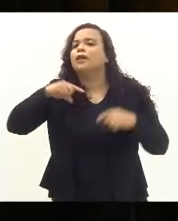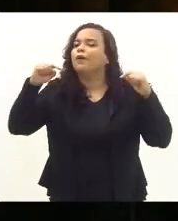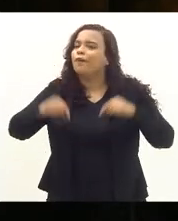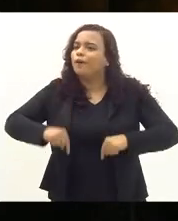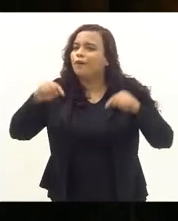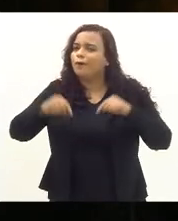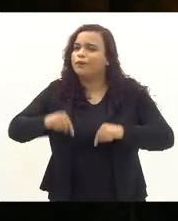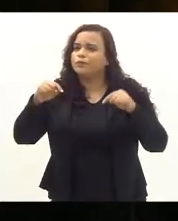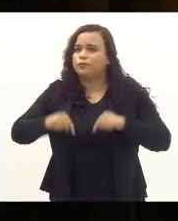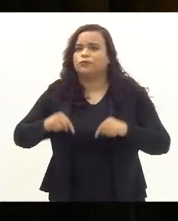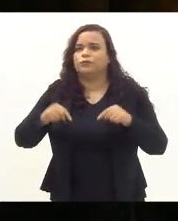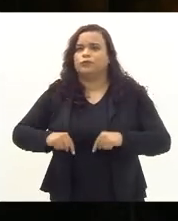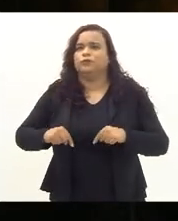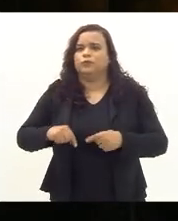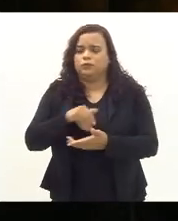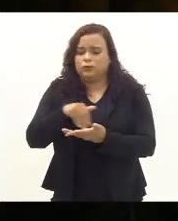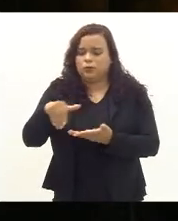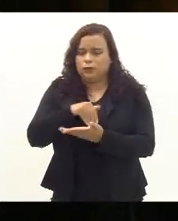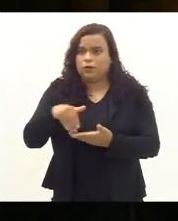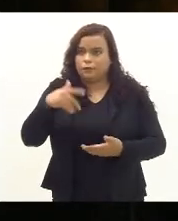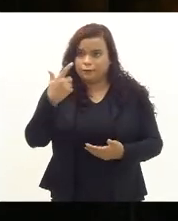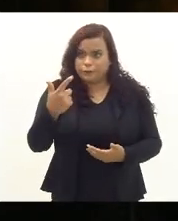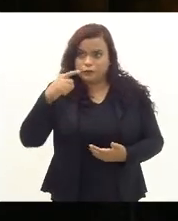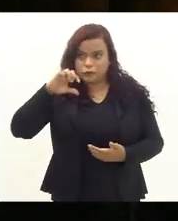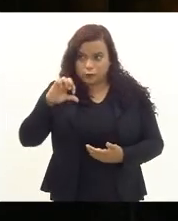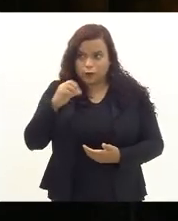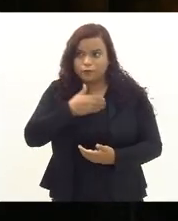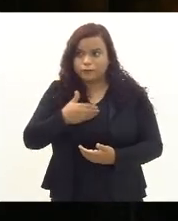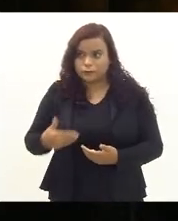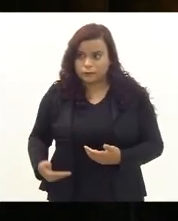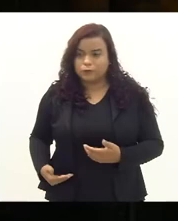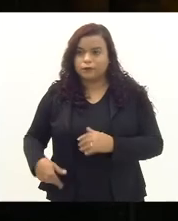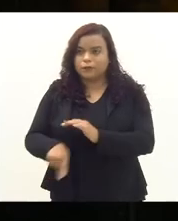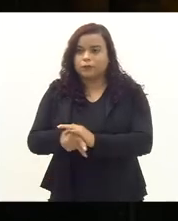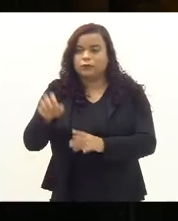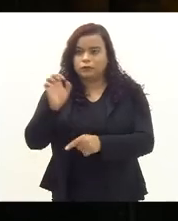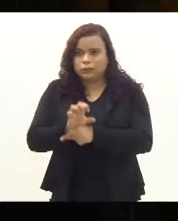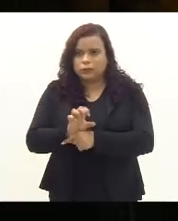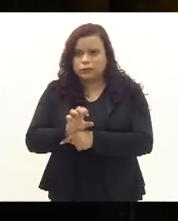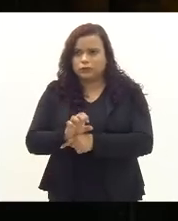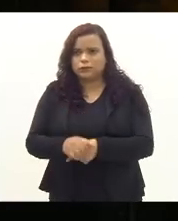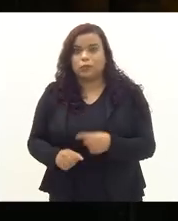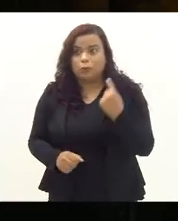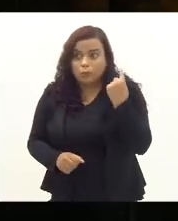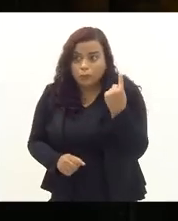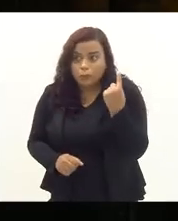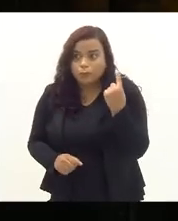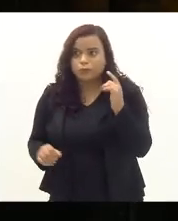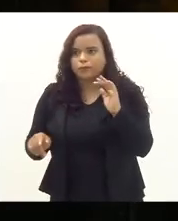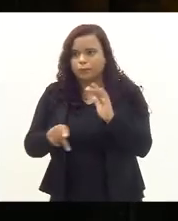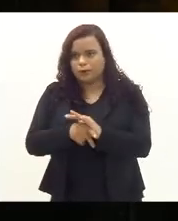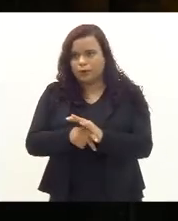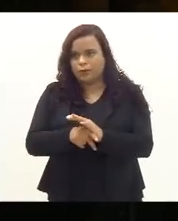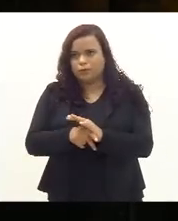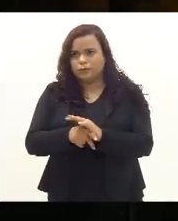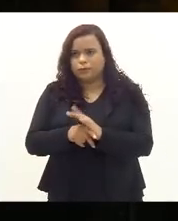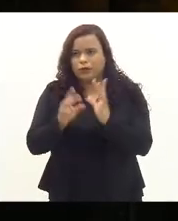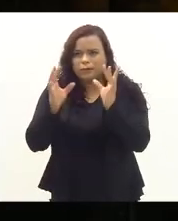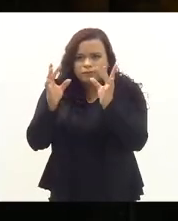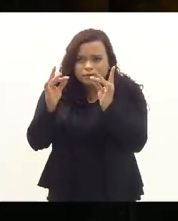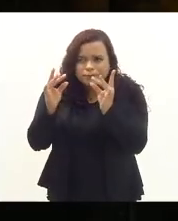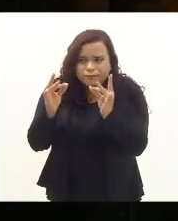no hall de 29 secretarias do Governo do Estado não há Qualquer uma que tem a